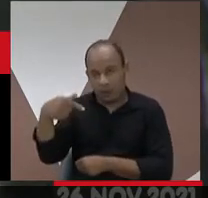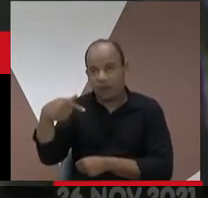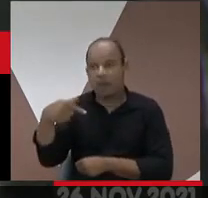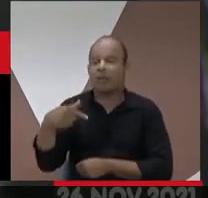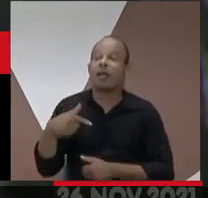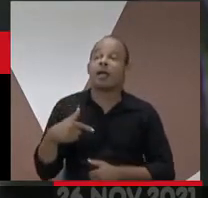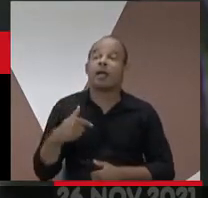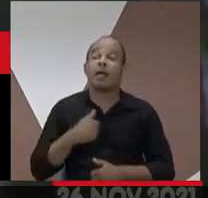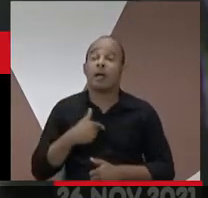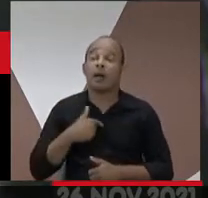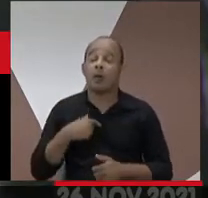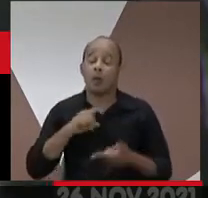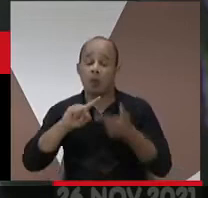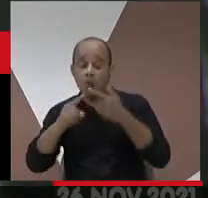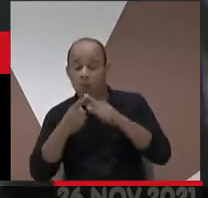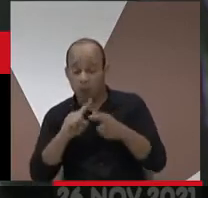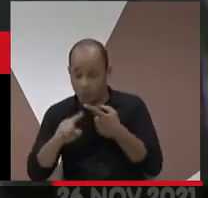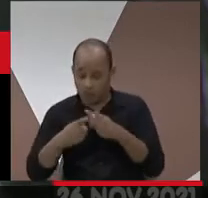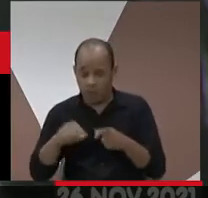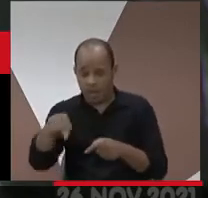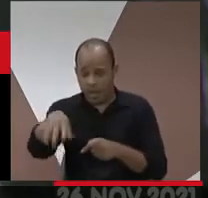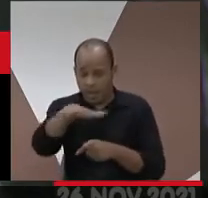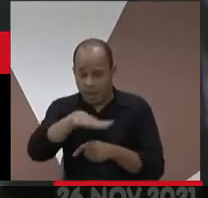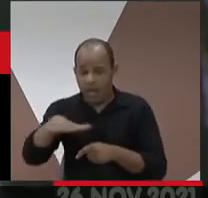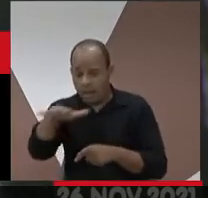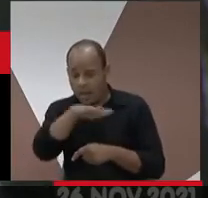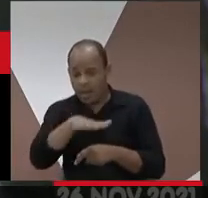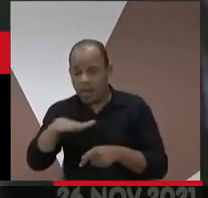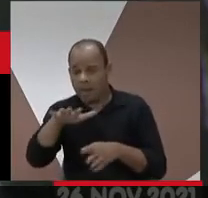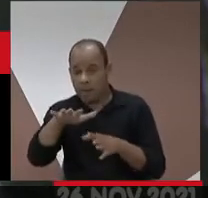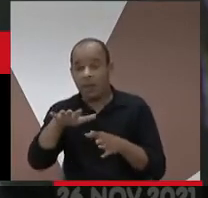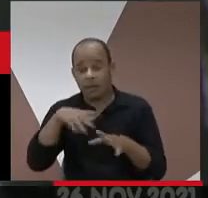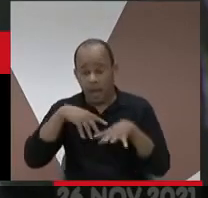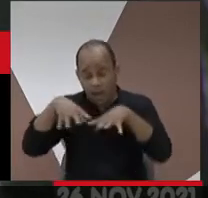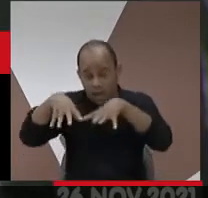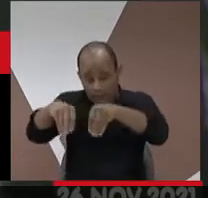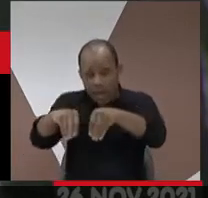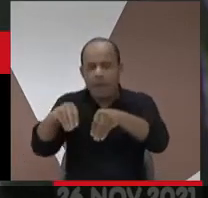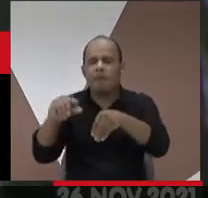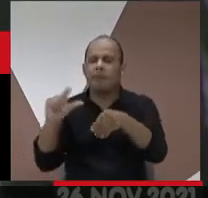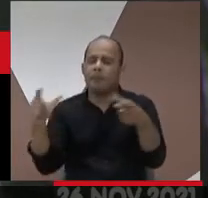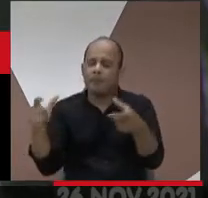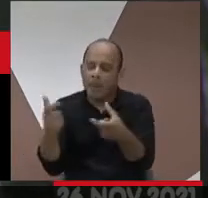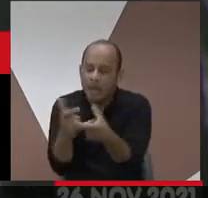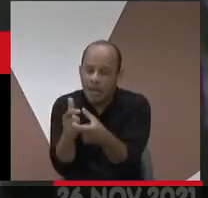minha regional ela é pequena em extensão de terra, mas ela é grande e bem populosa.